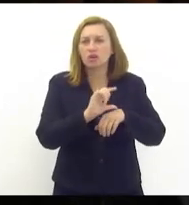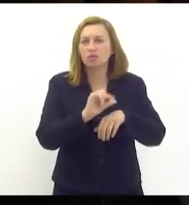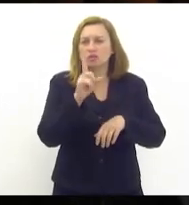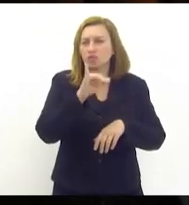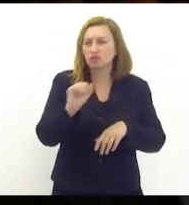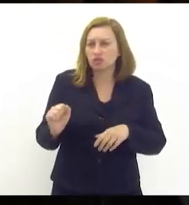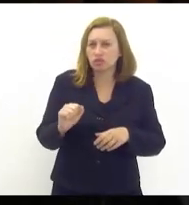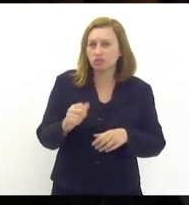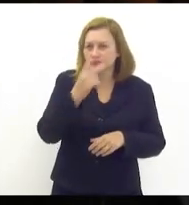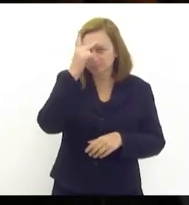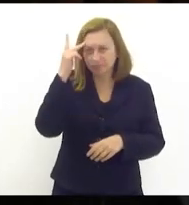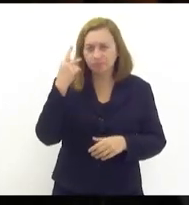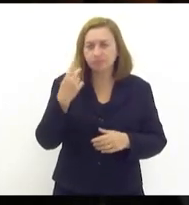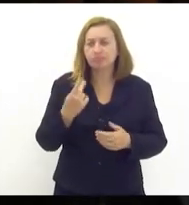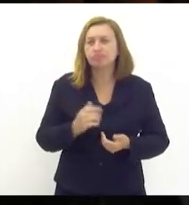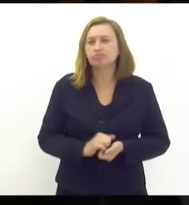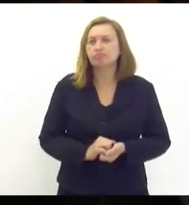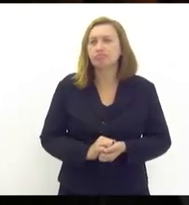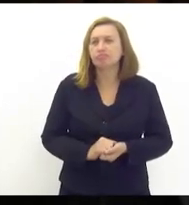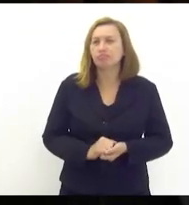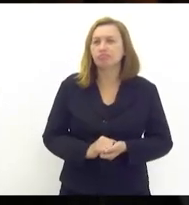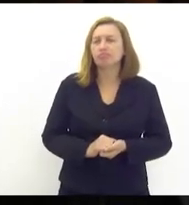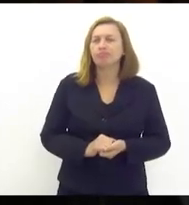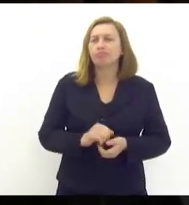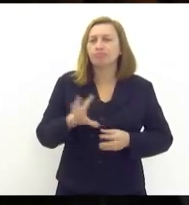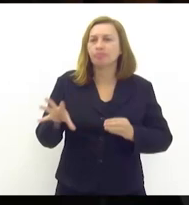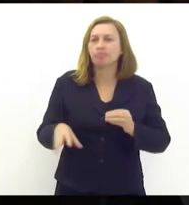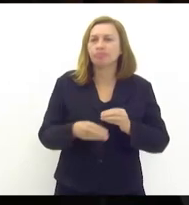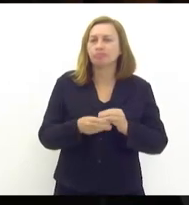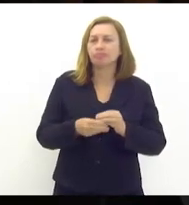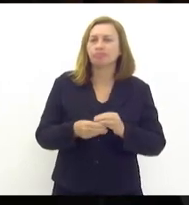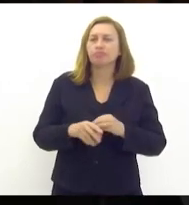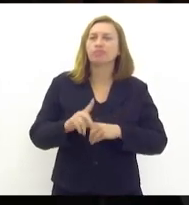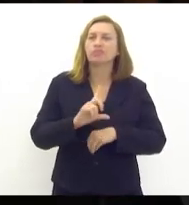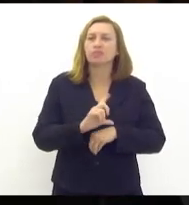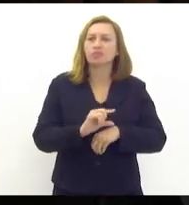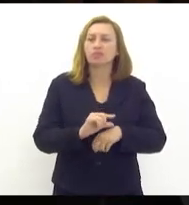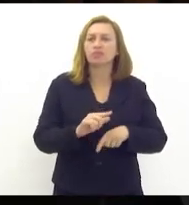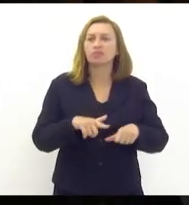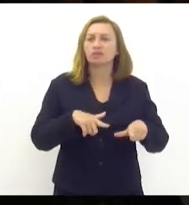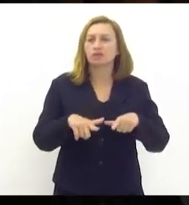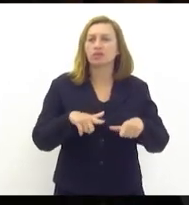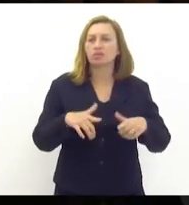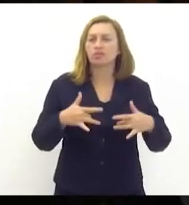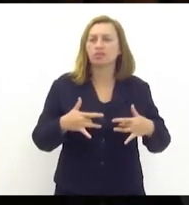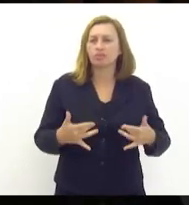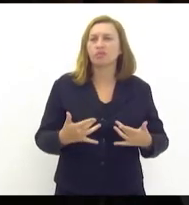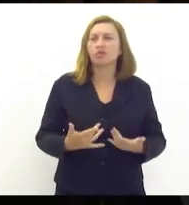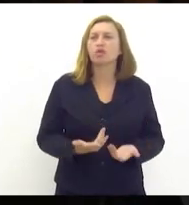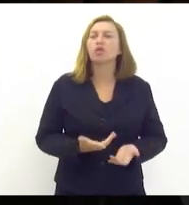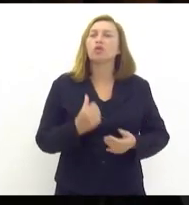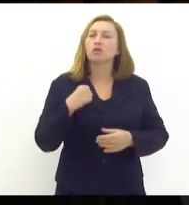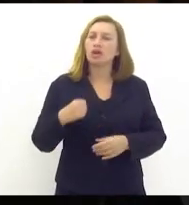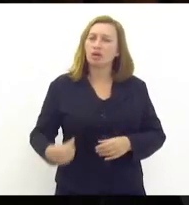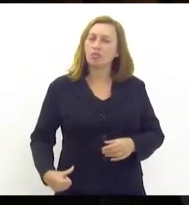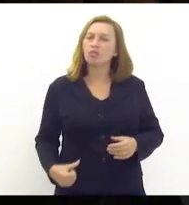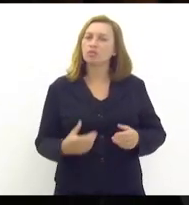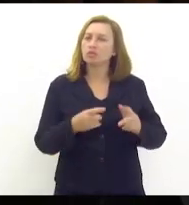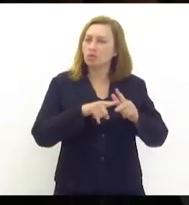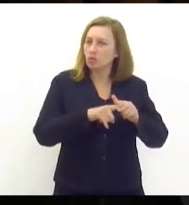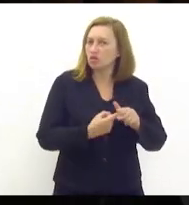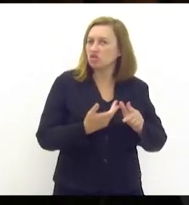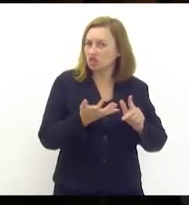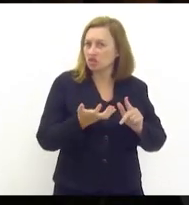aí essa pessoa passa a ter que além disso incluir uma carga de serviços comunitários Então o que a bolsa tá visando corrigir